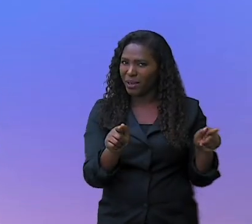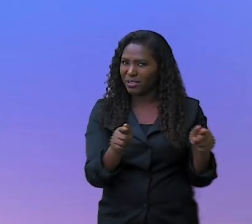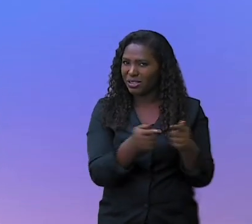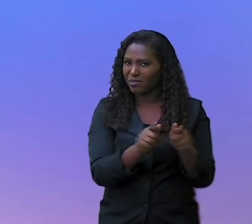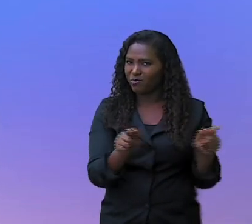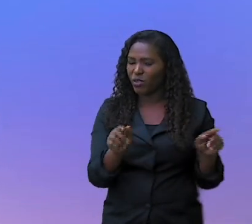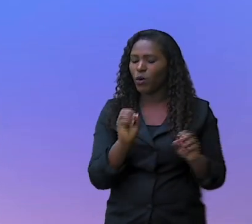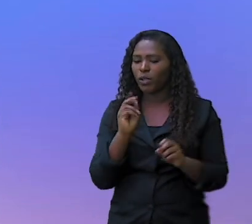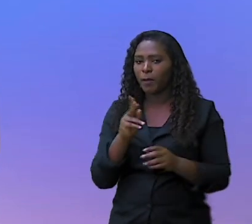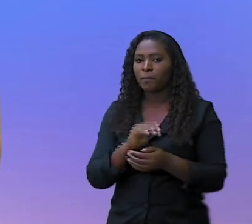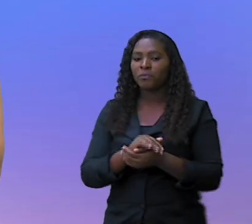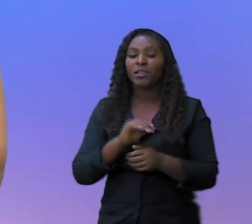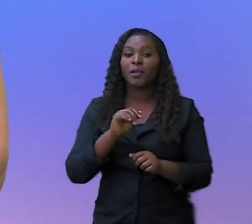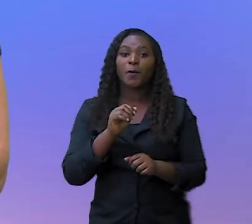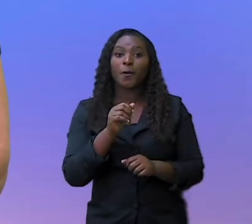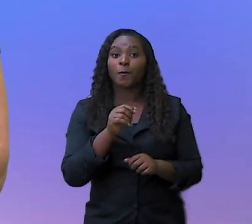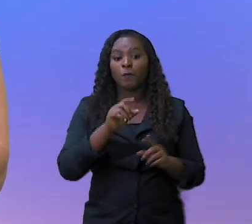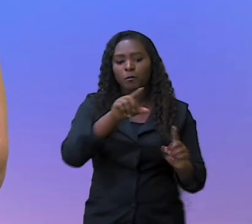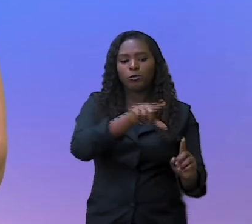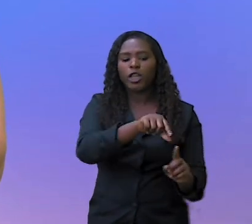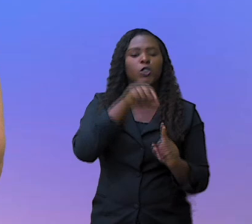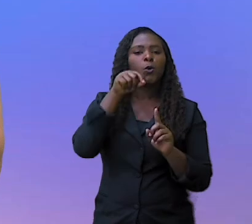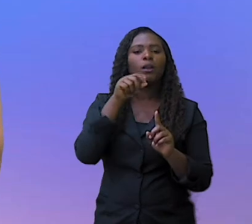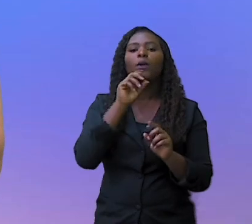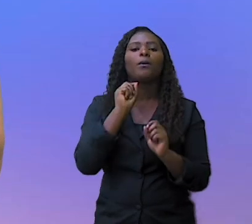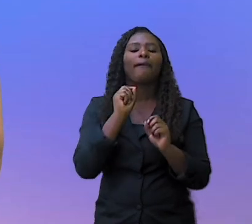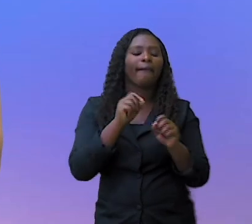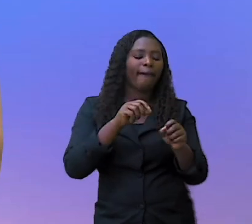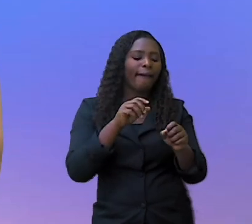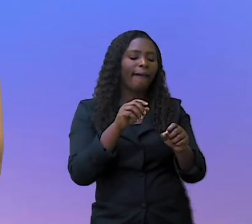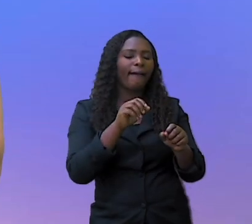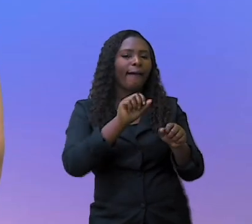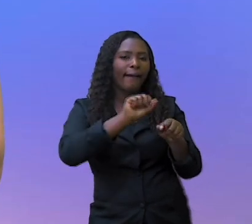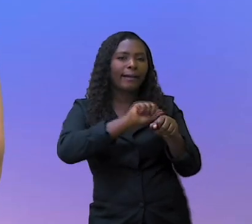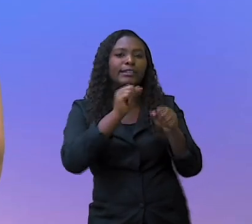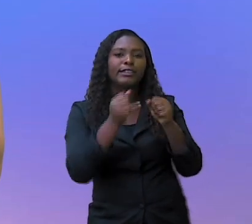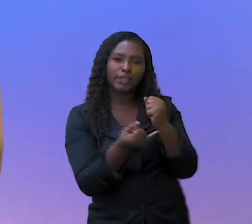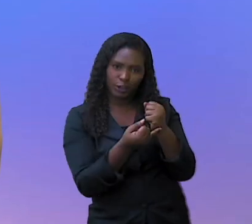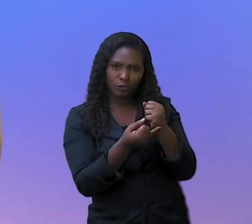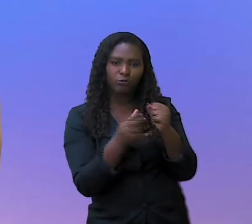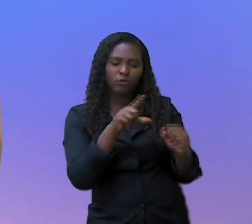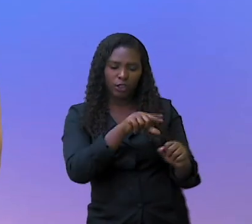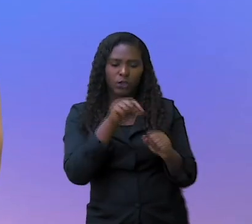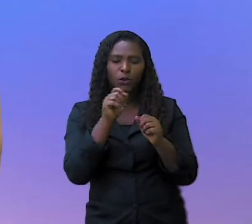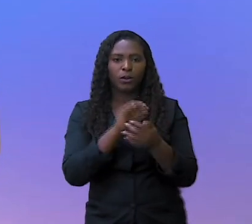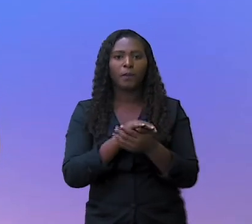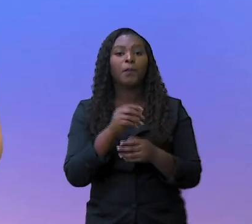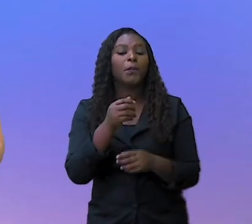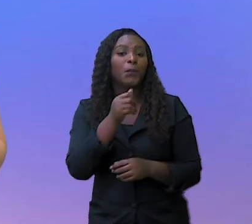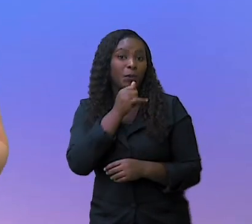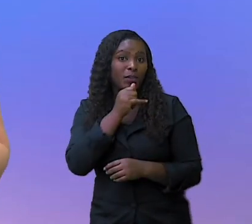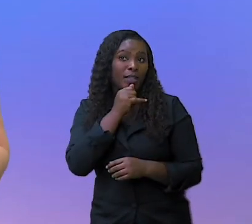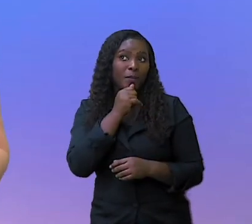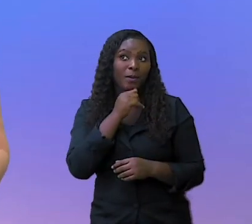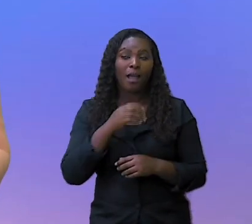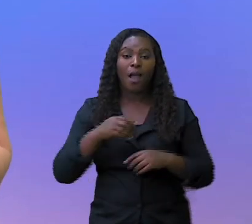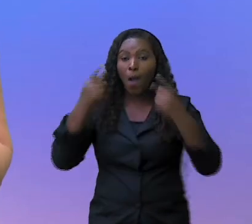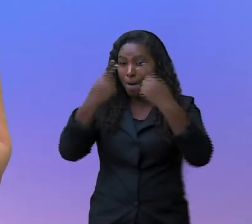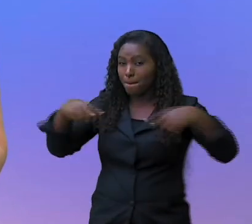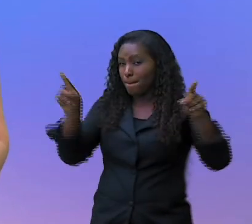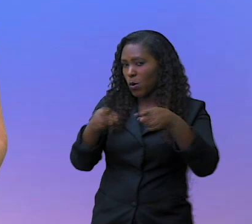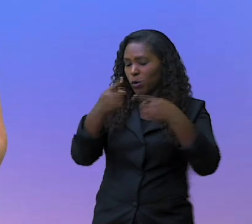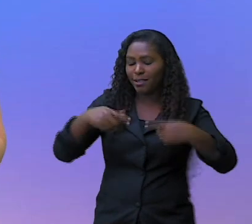representado por um adjetivo. Percebam os exemplos então. Adoro música agitada.